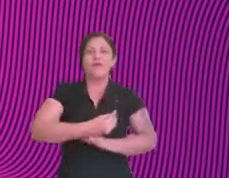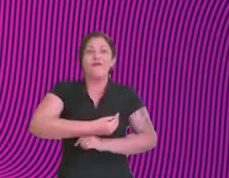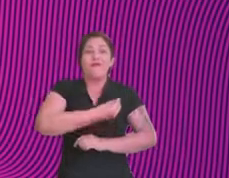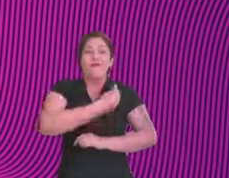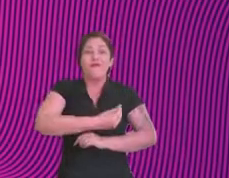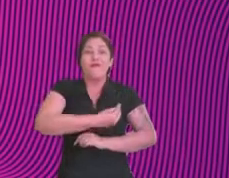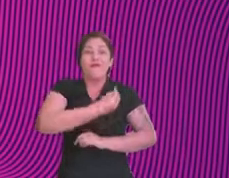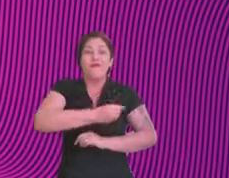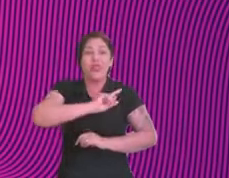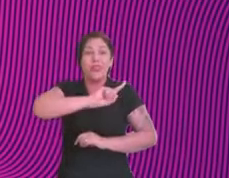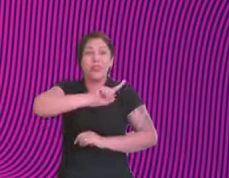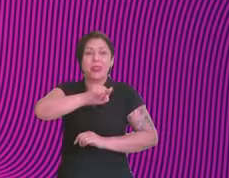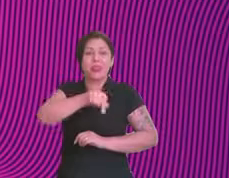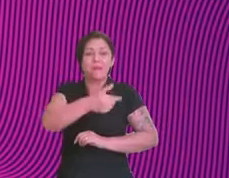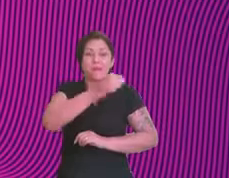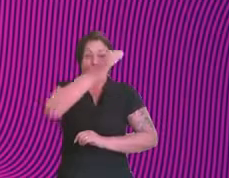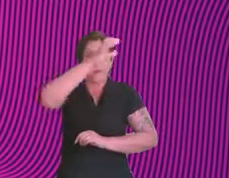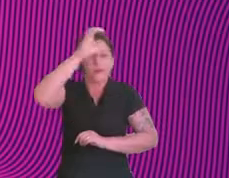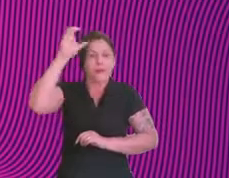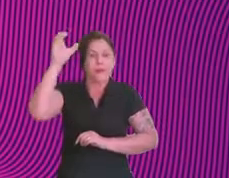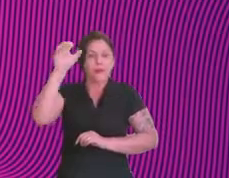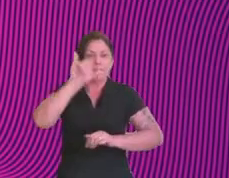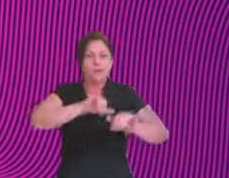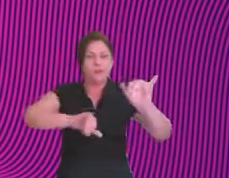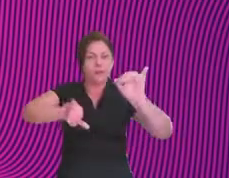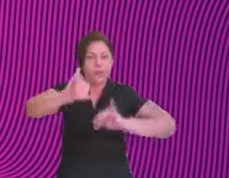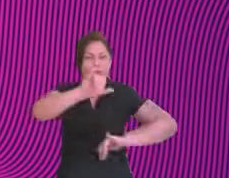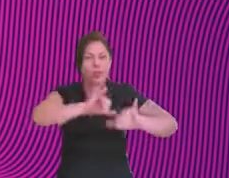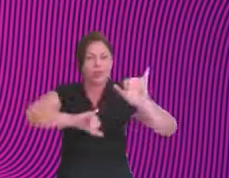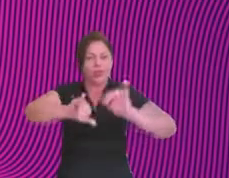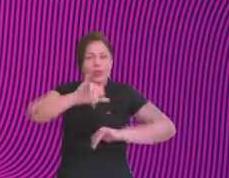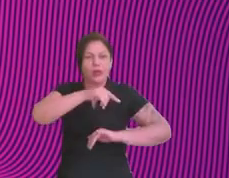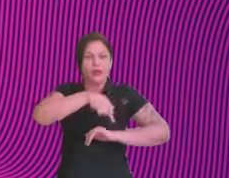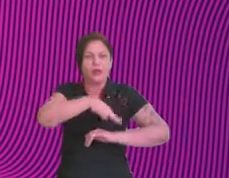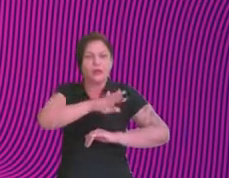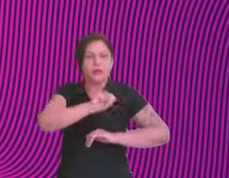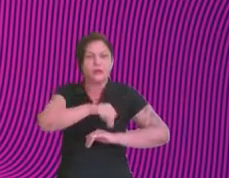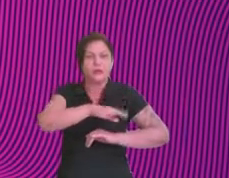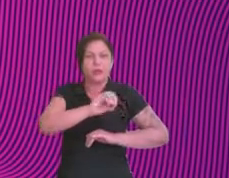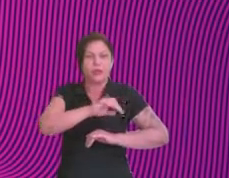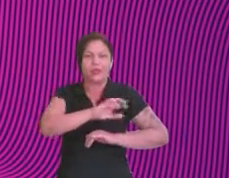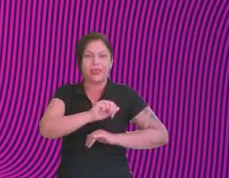do que em relação ao grupo do Vergote e o grupo